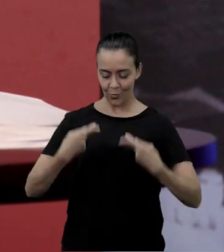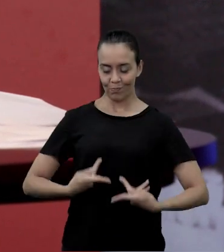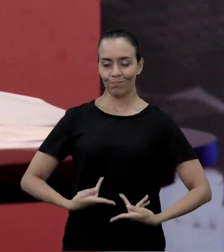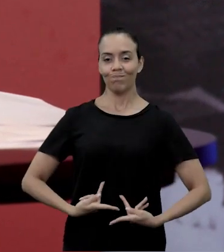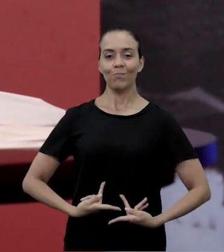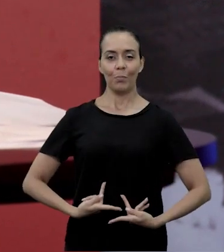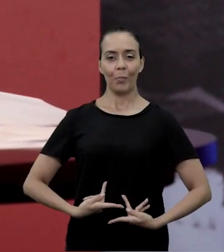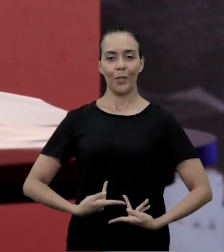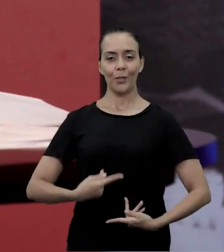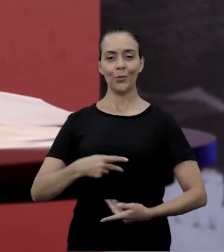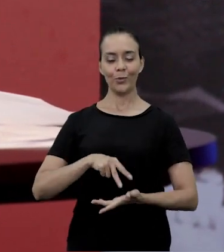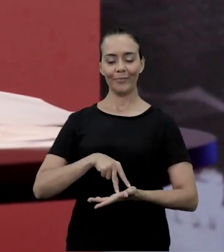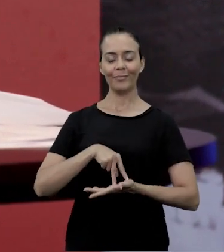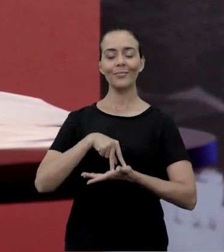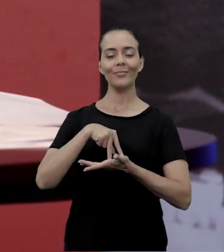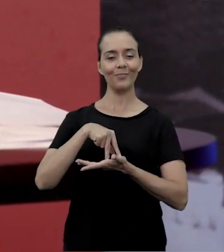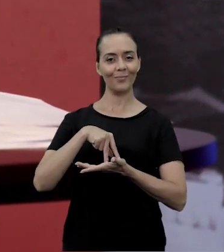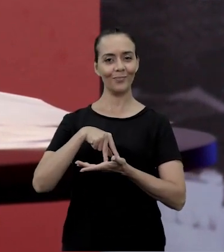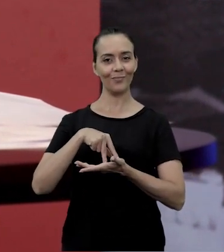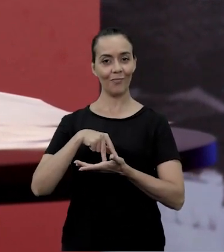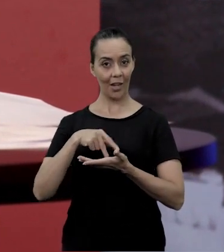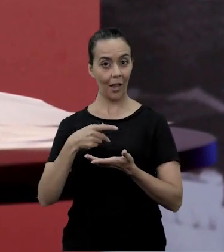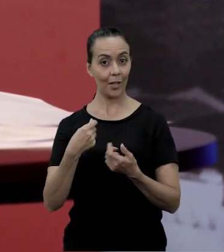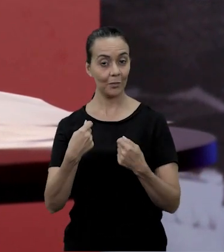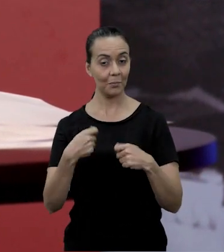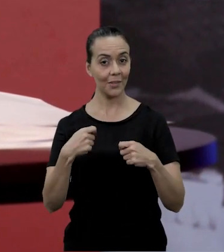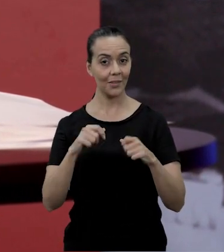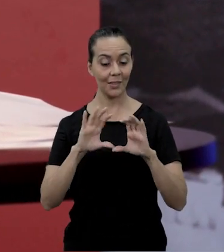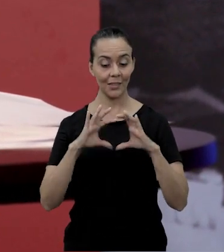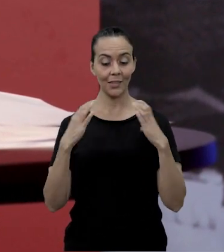humanos. Então, a ele importa